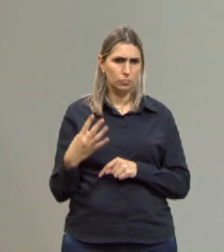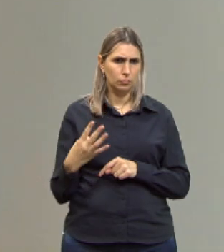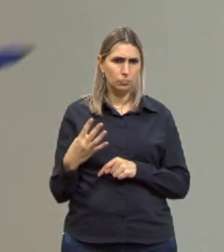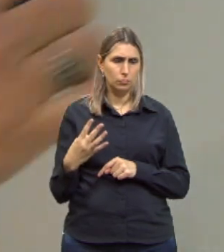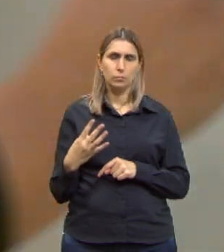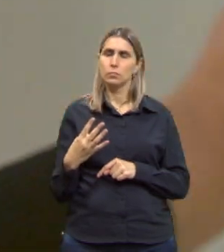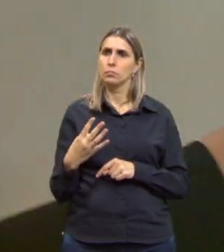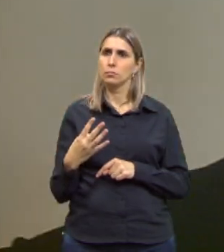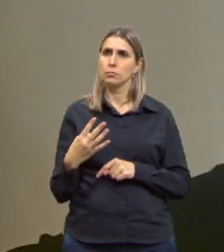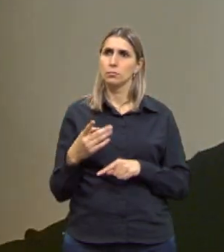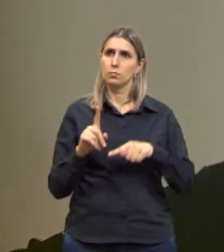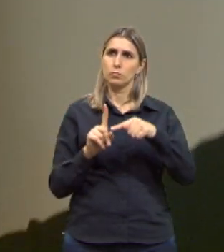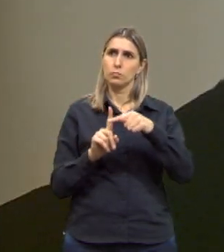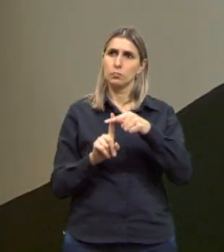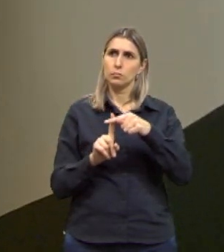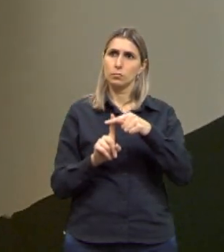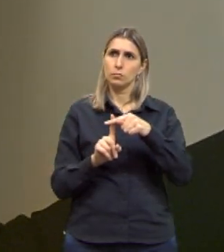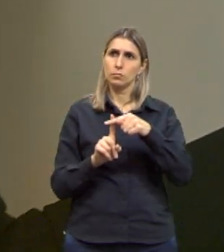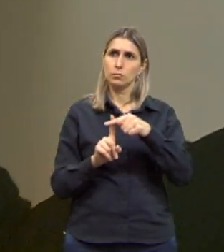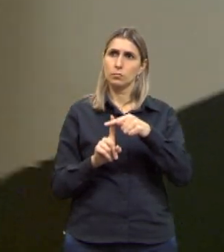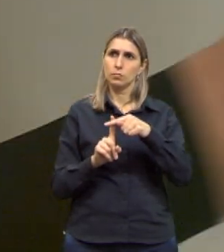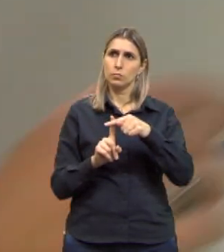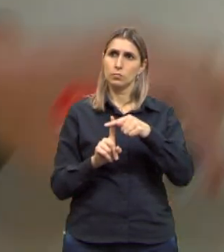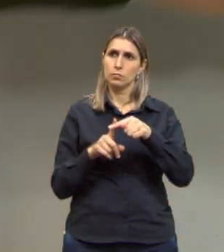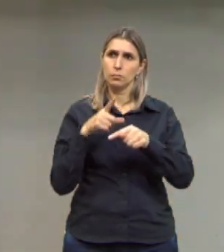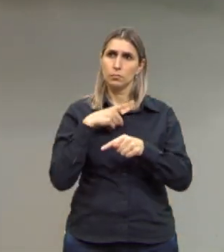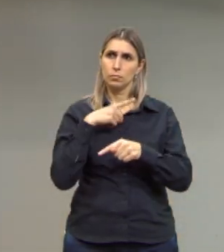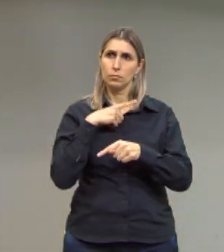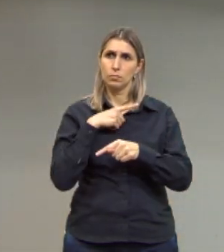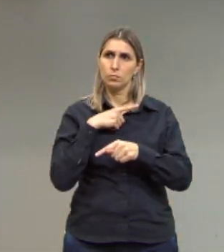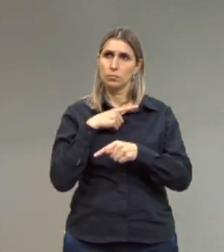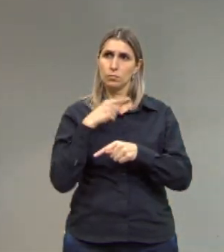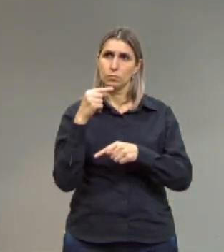144 mais, né, porque aqui eu tenho